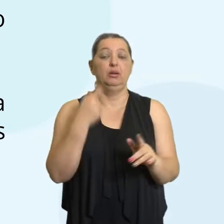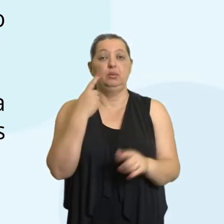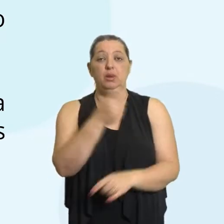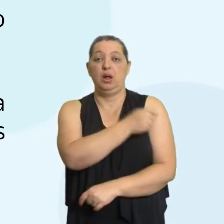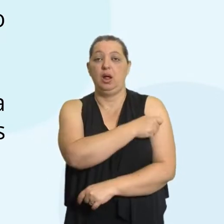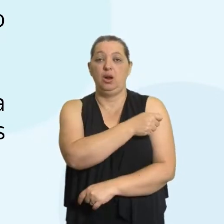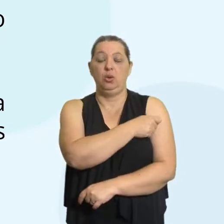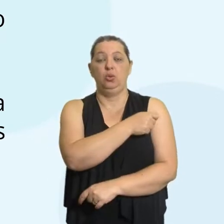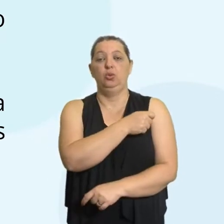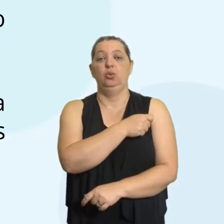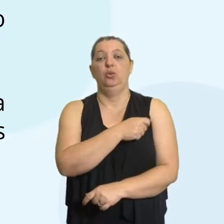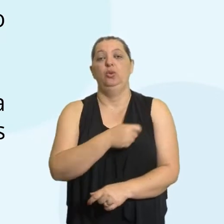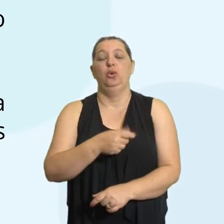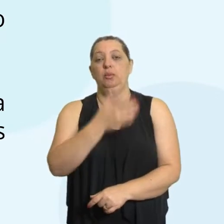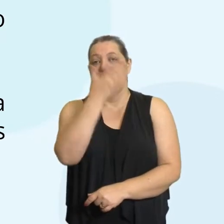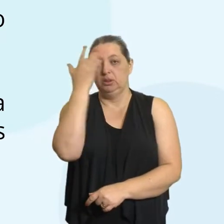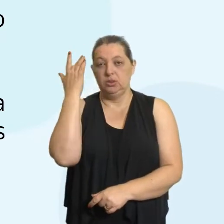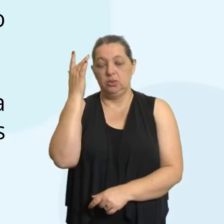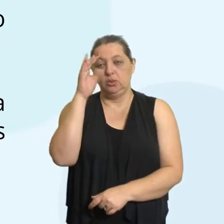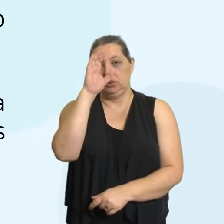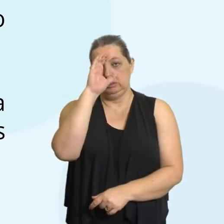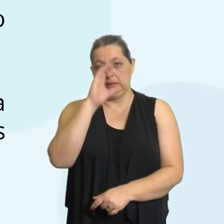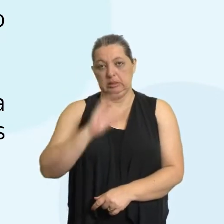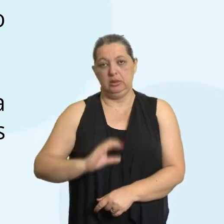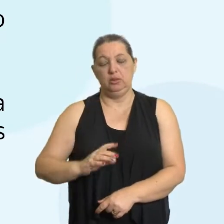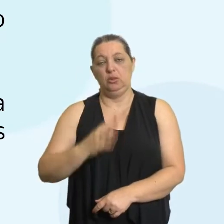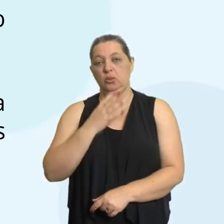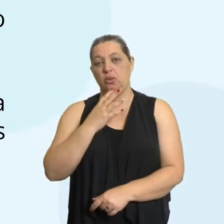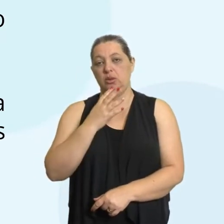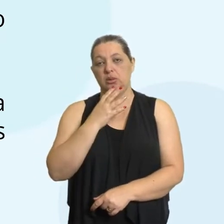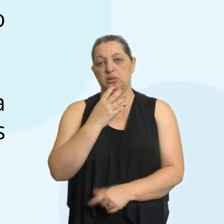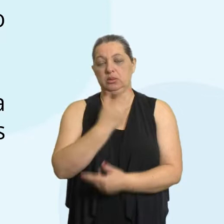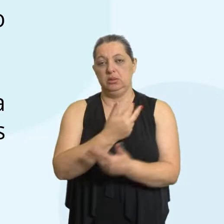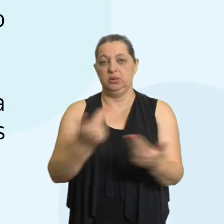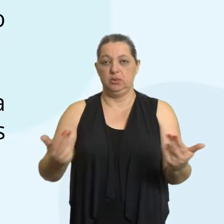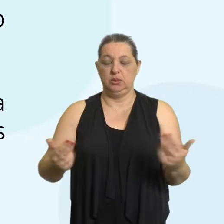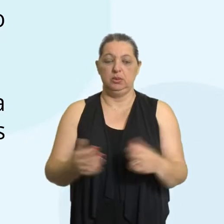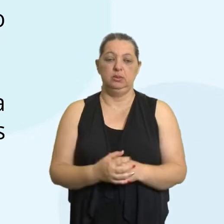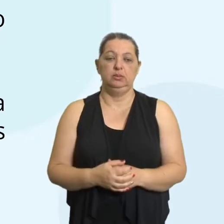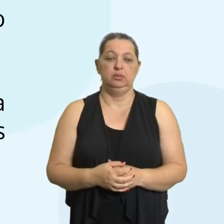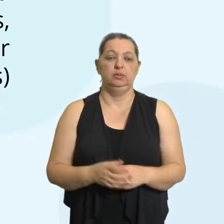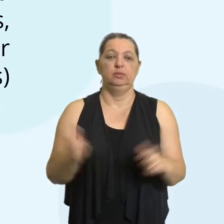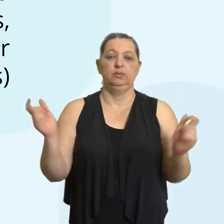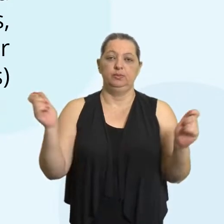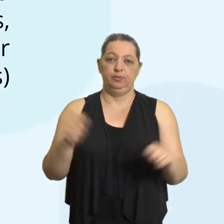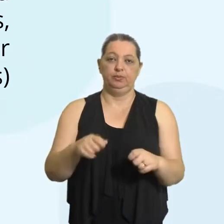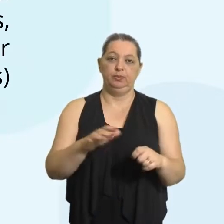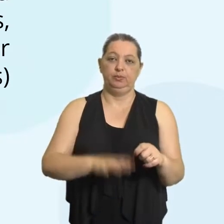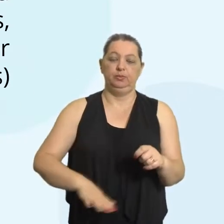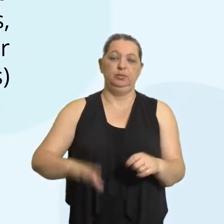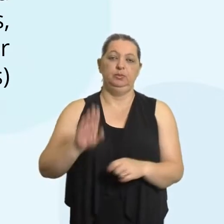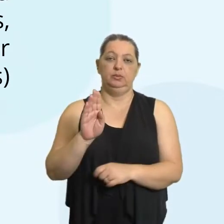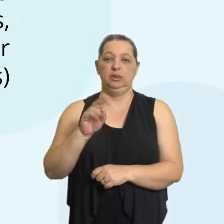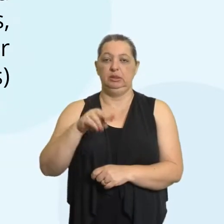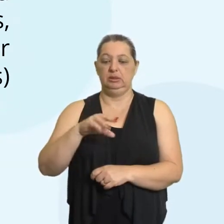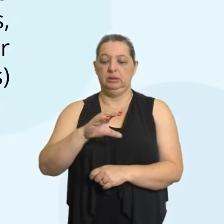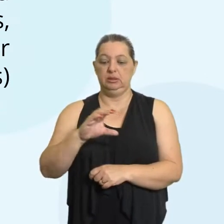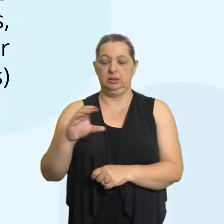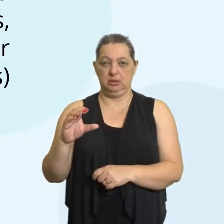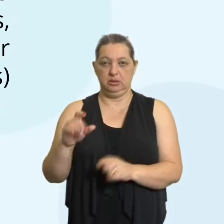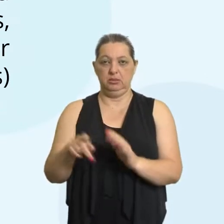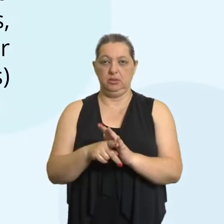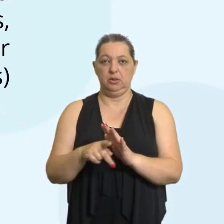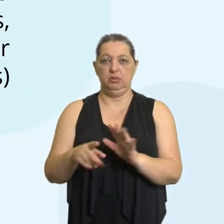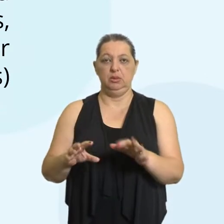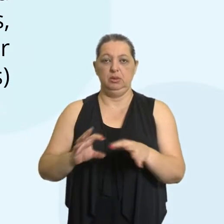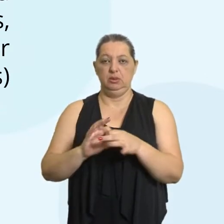aluno como um cidadão como um conhecedor das coisas a competência geral da bncc reiterada pelo